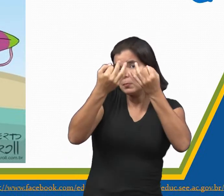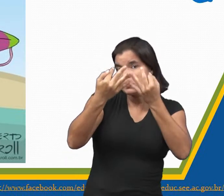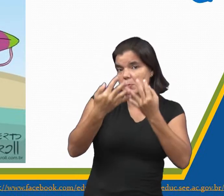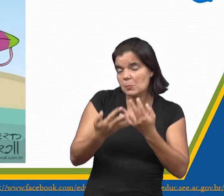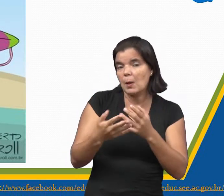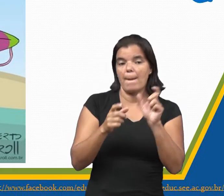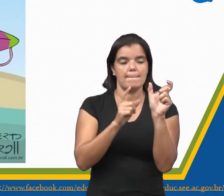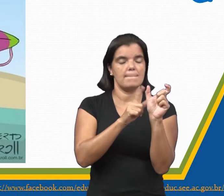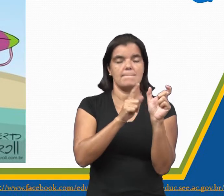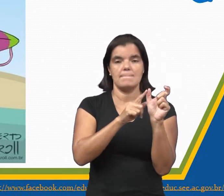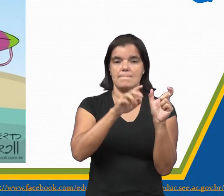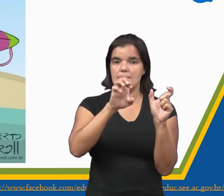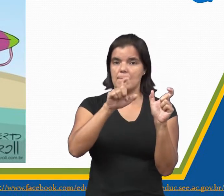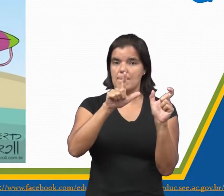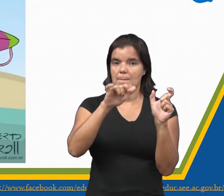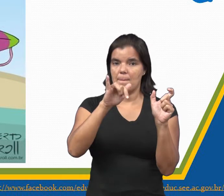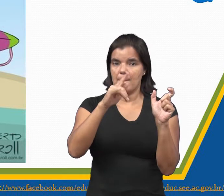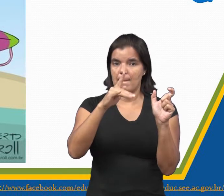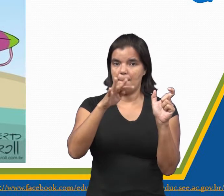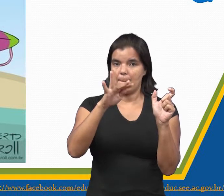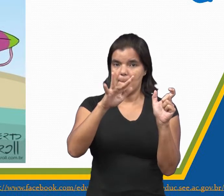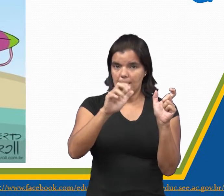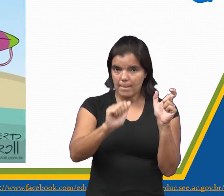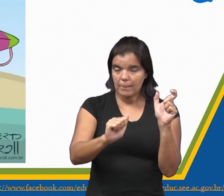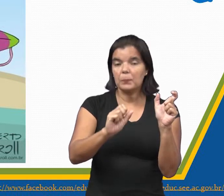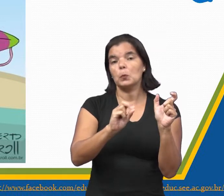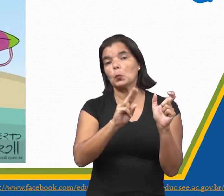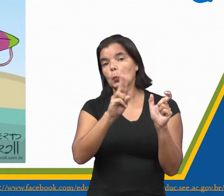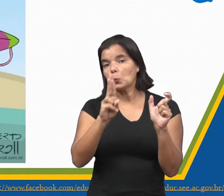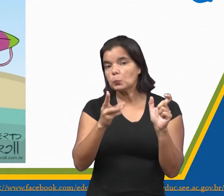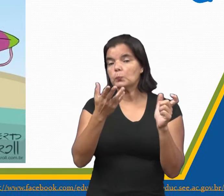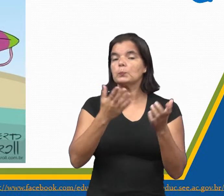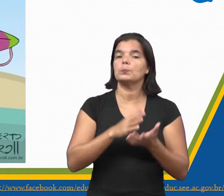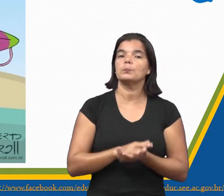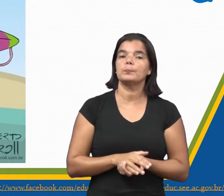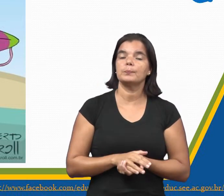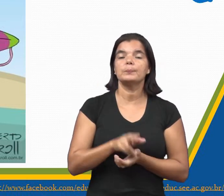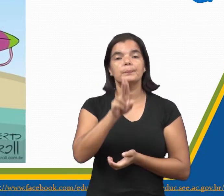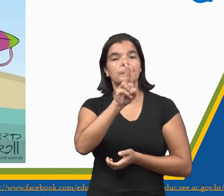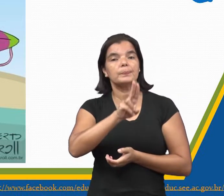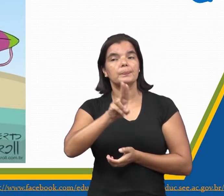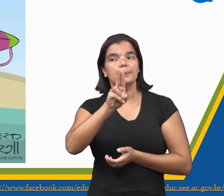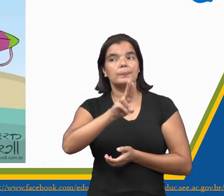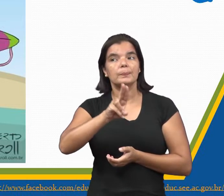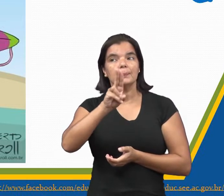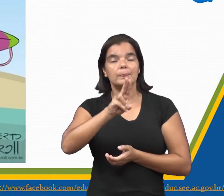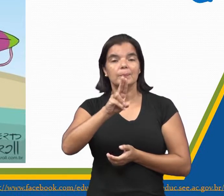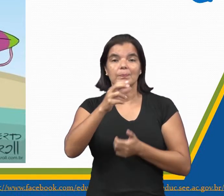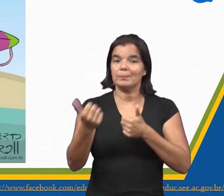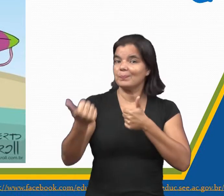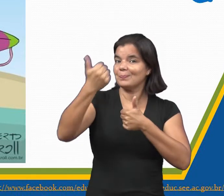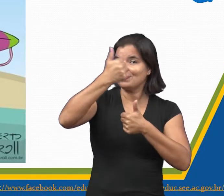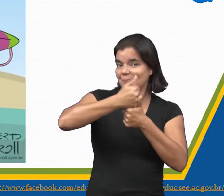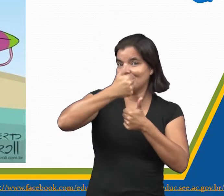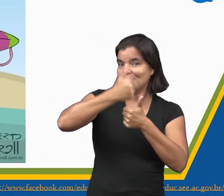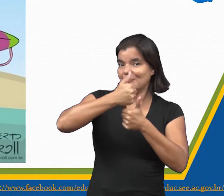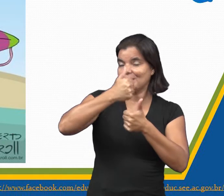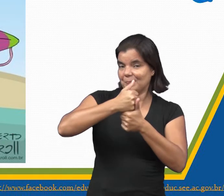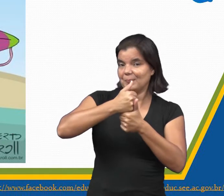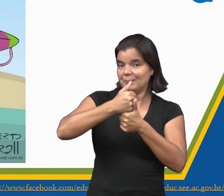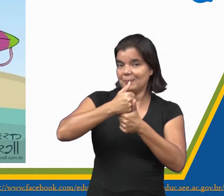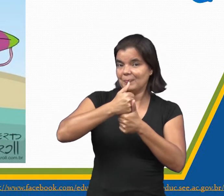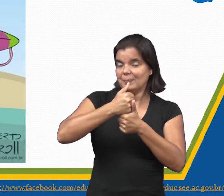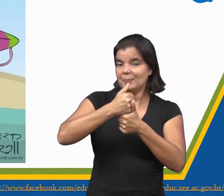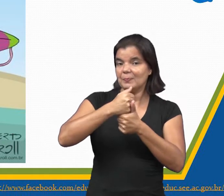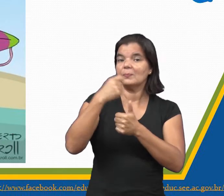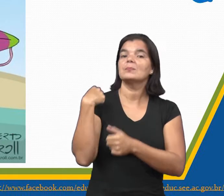quando ele usa essa palavra. Ou então, eu vou usar, no lugar daquela pegalazemos, em vez de